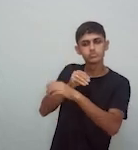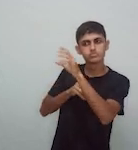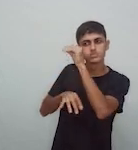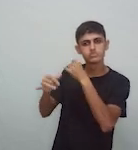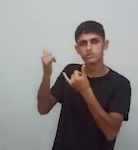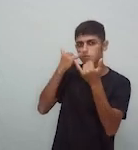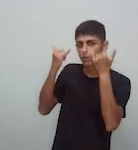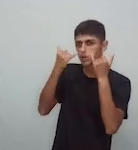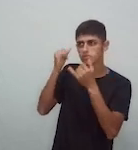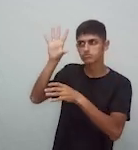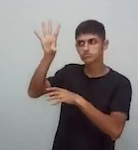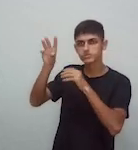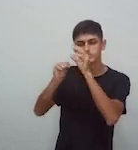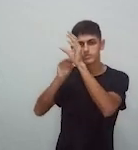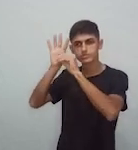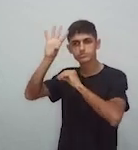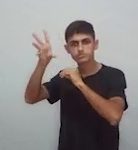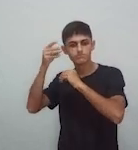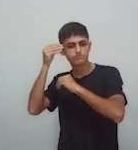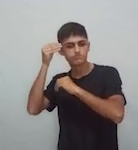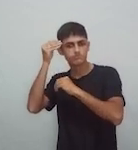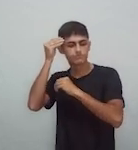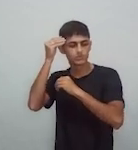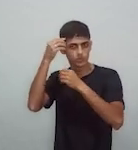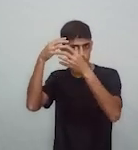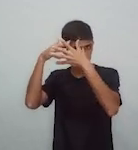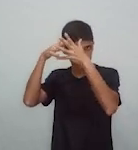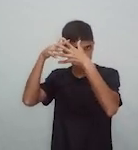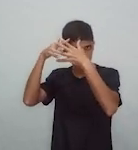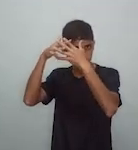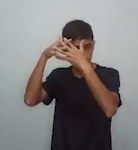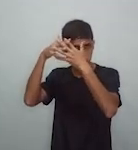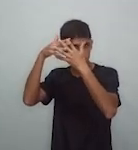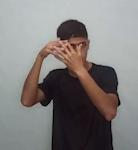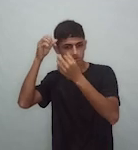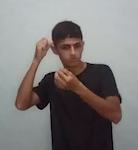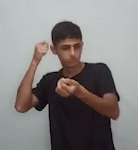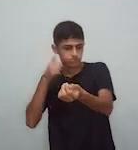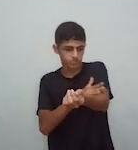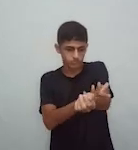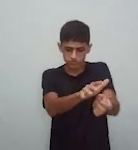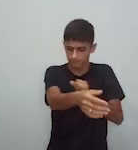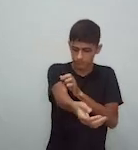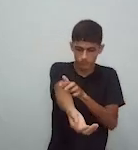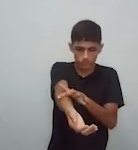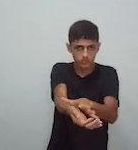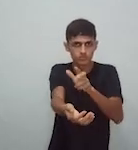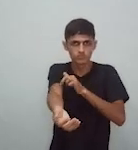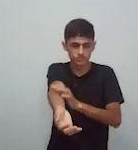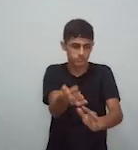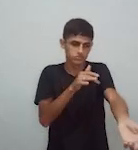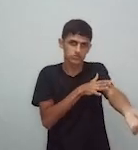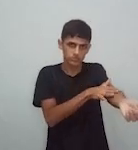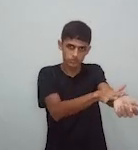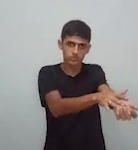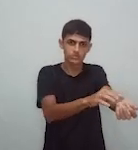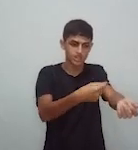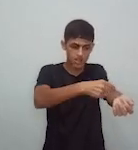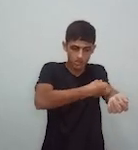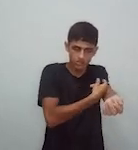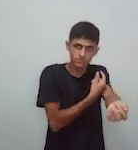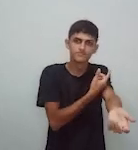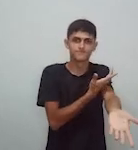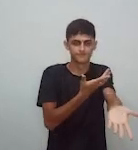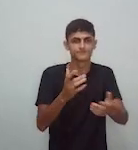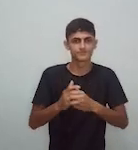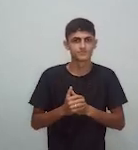nervoso para ir direto, novamente, para o corpo celular de outra célula. E essa informação passar novamente para uma nova célula